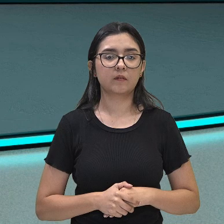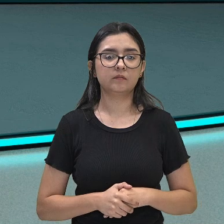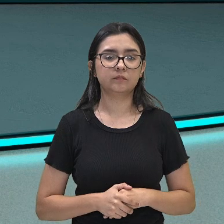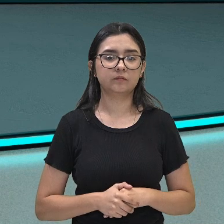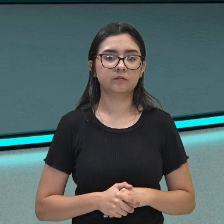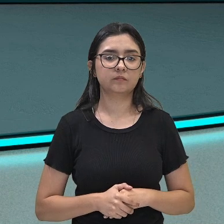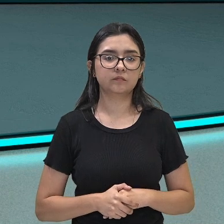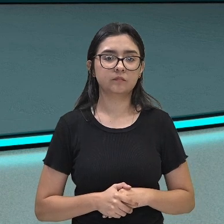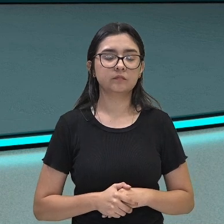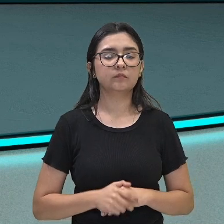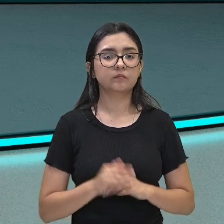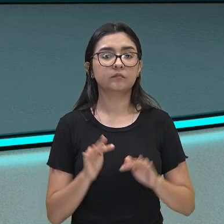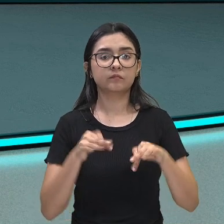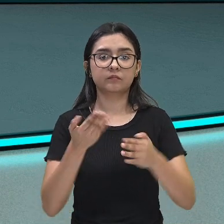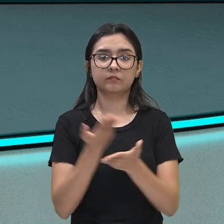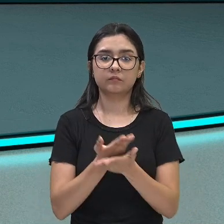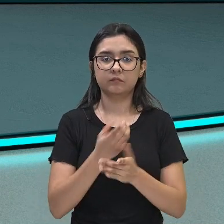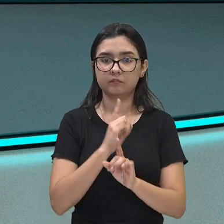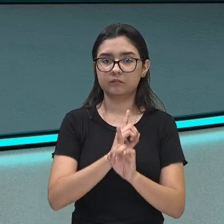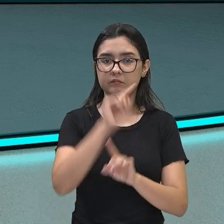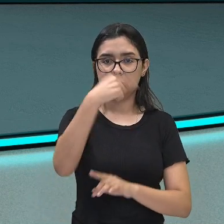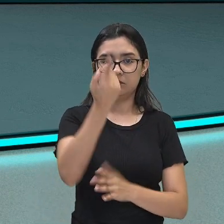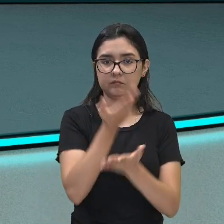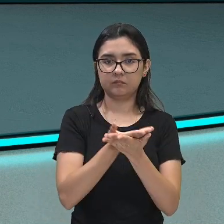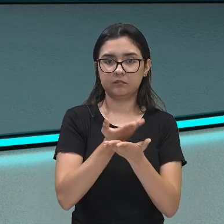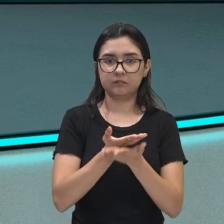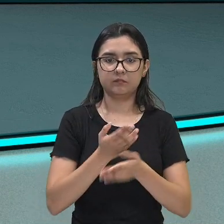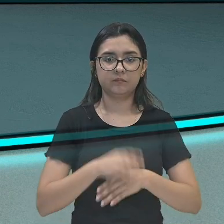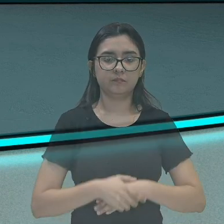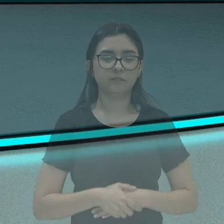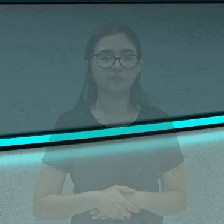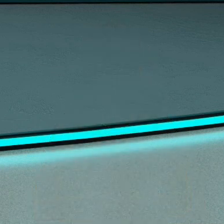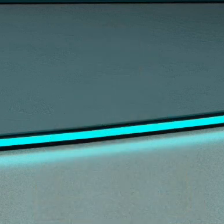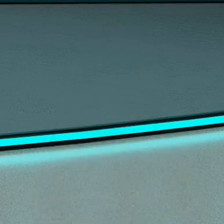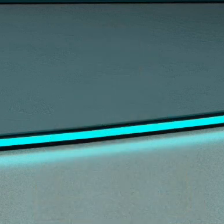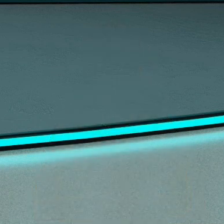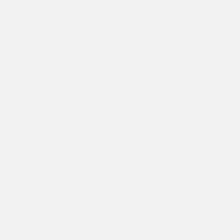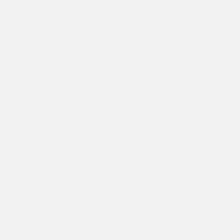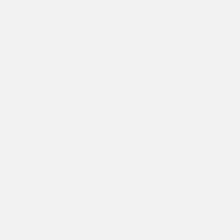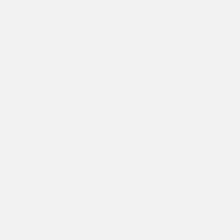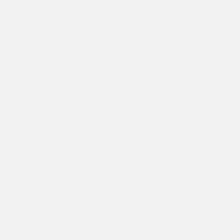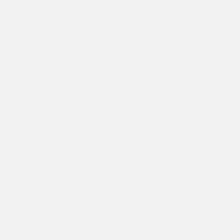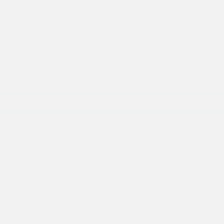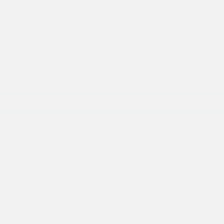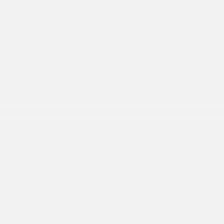Nos quedamos aqui e nos vemos em uma próxima classe. Hasta luego!